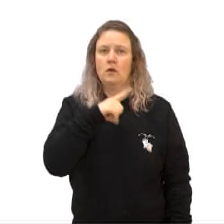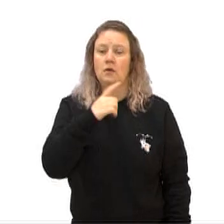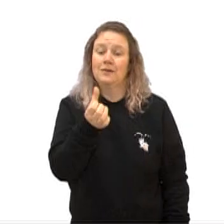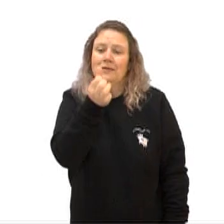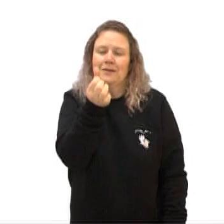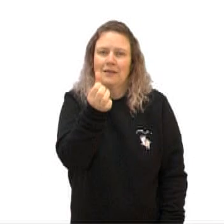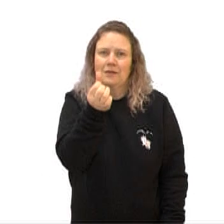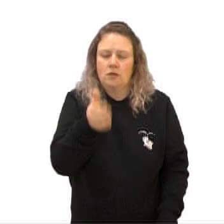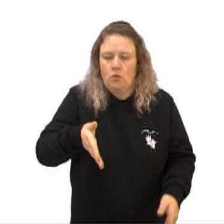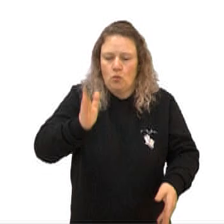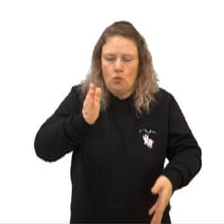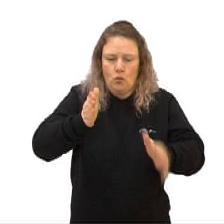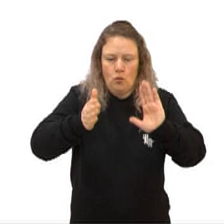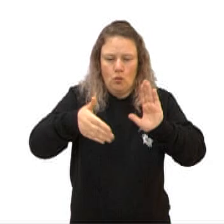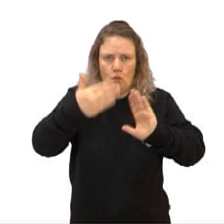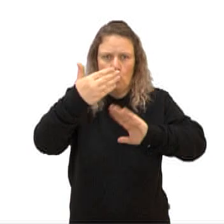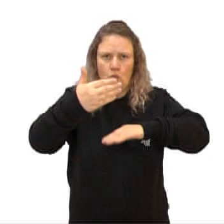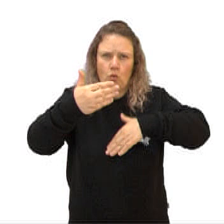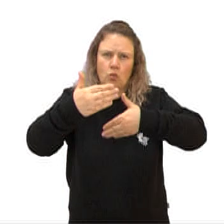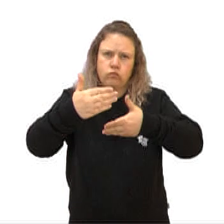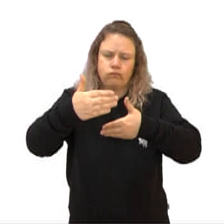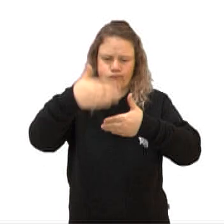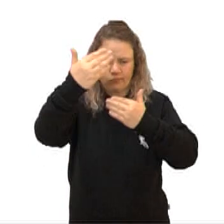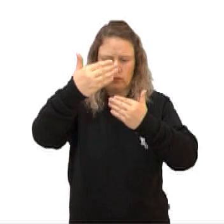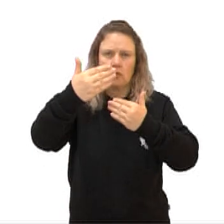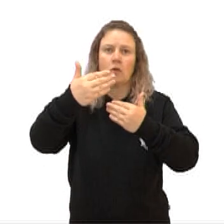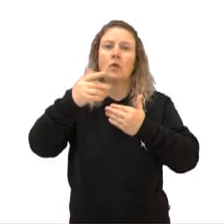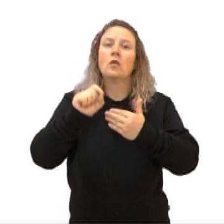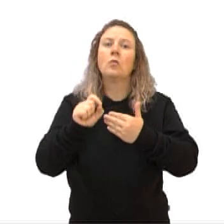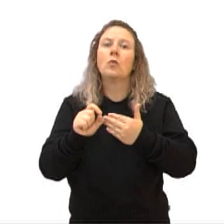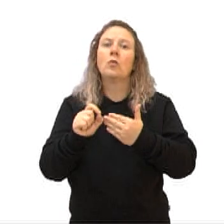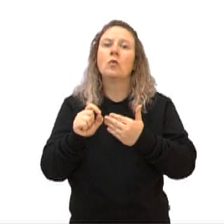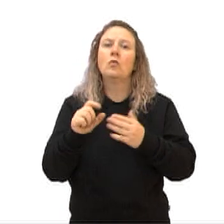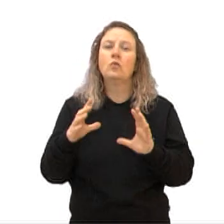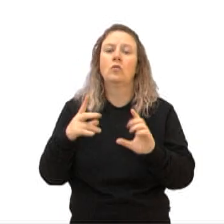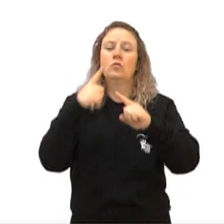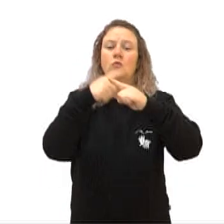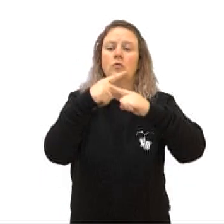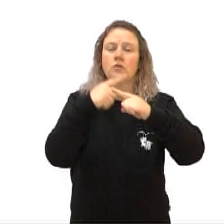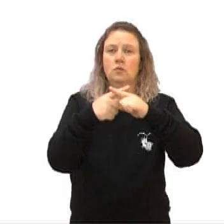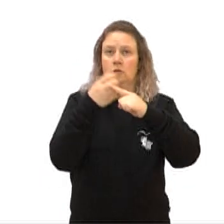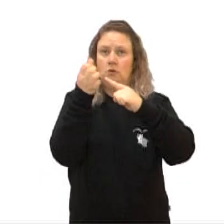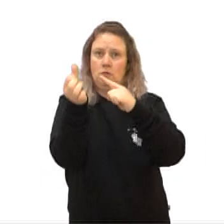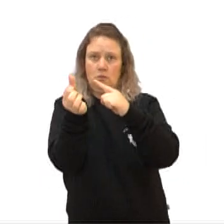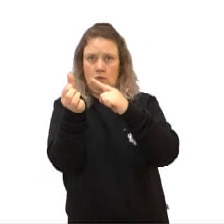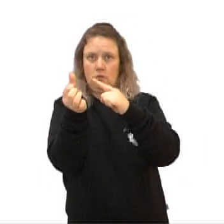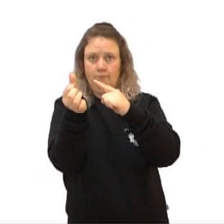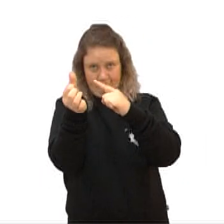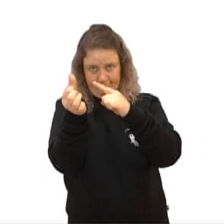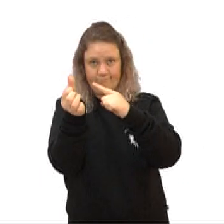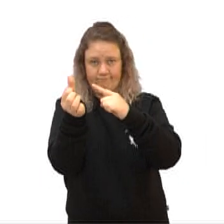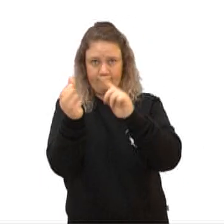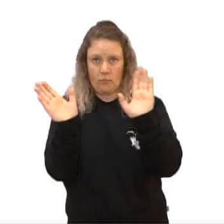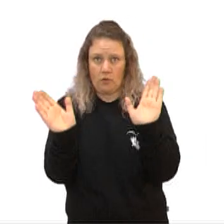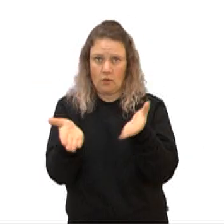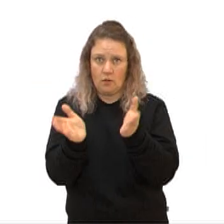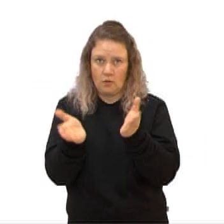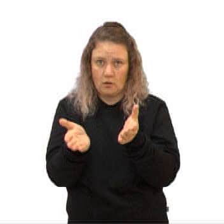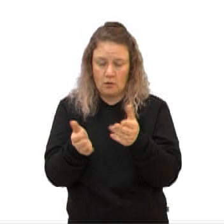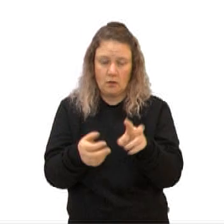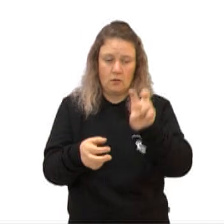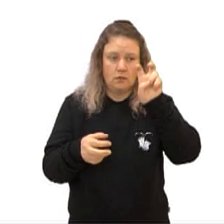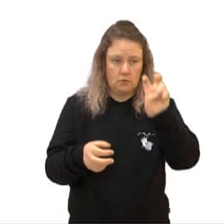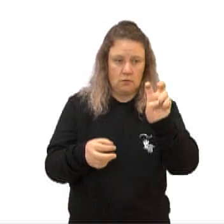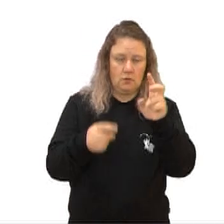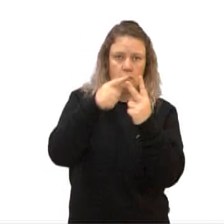faces laterais, basta multiplicarmos a área de um deles por 6. Logo, a área total do cubo de diagonal 5 raiz de